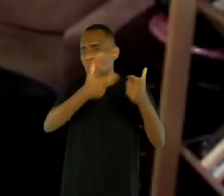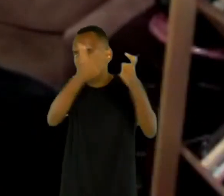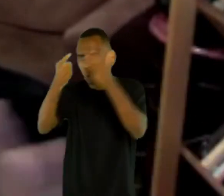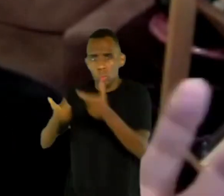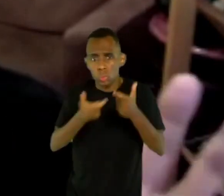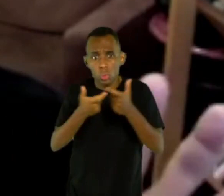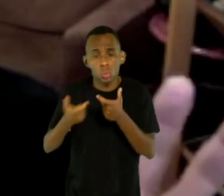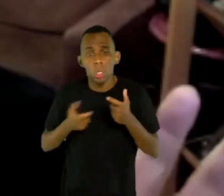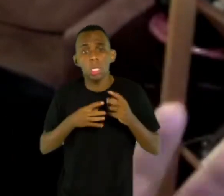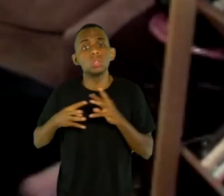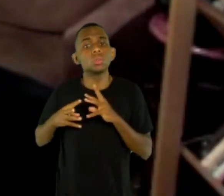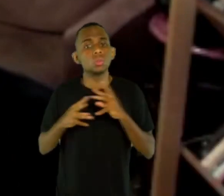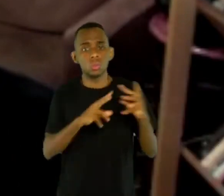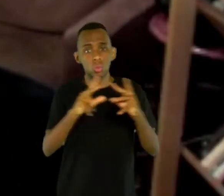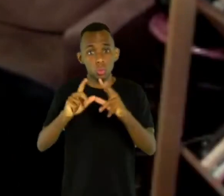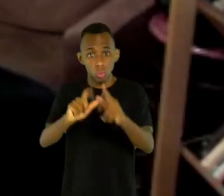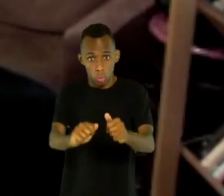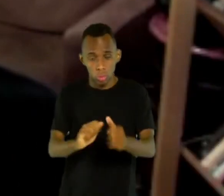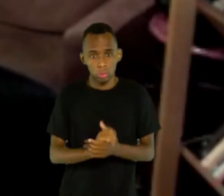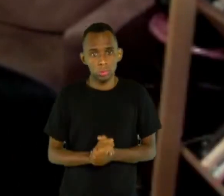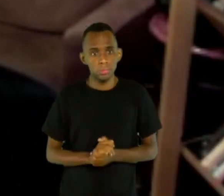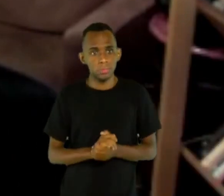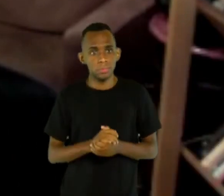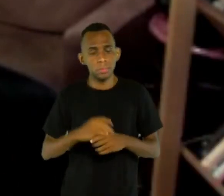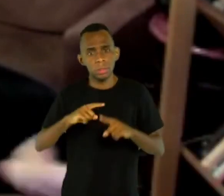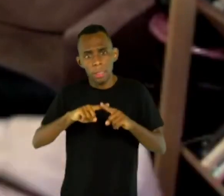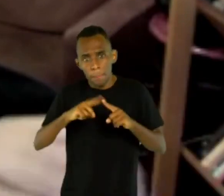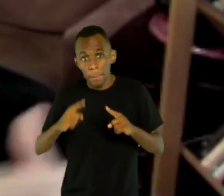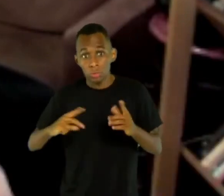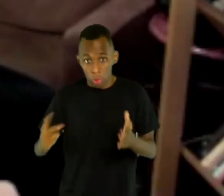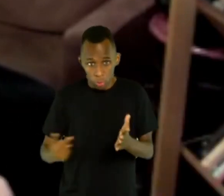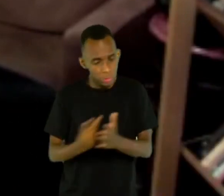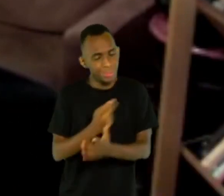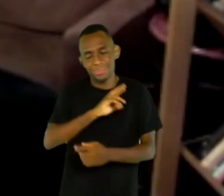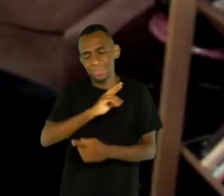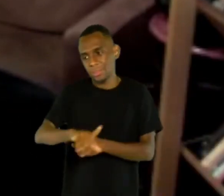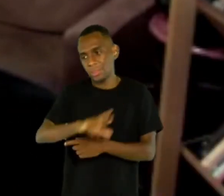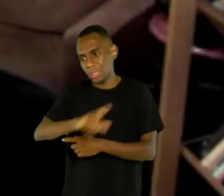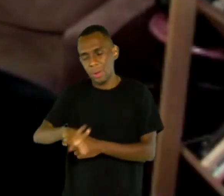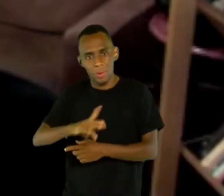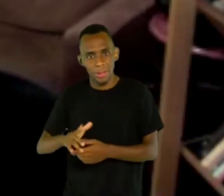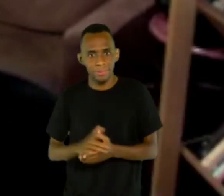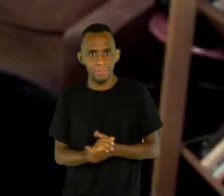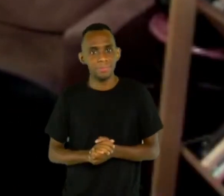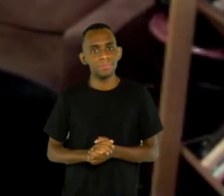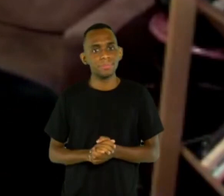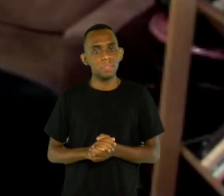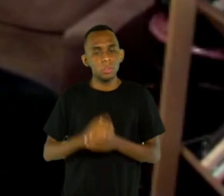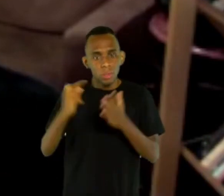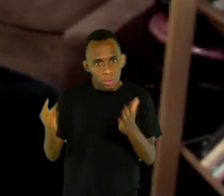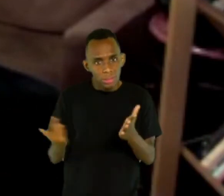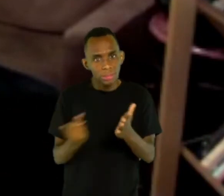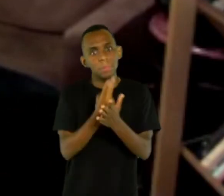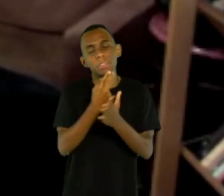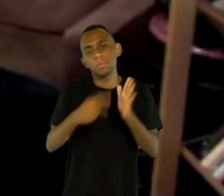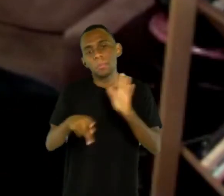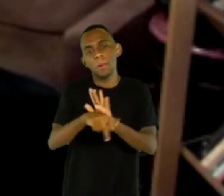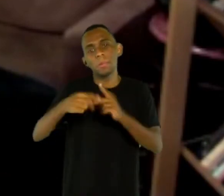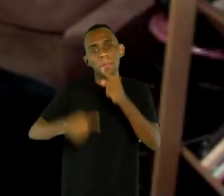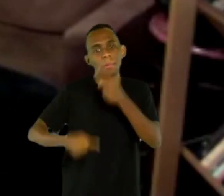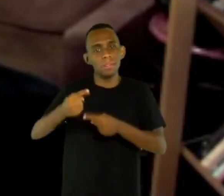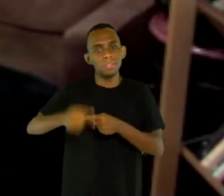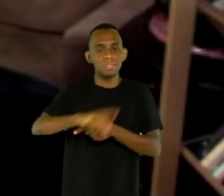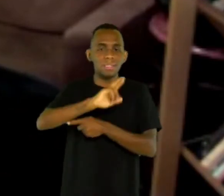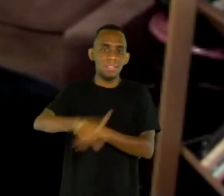mas os fatos não são. Os fatos que ela produziu não são, né?